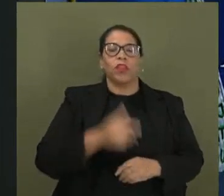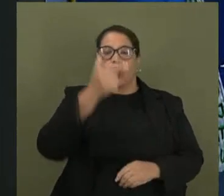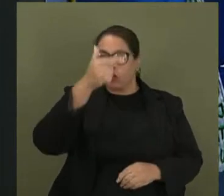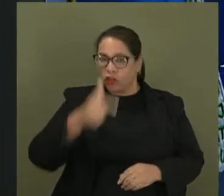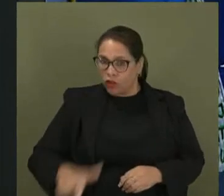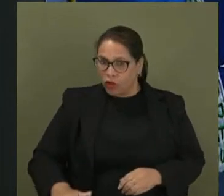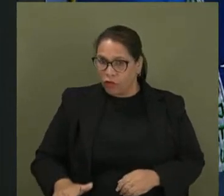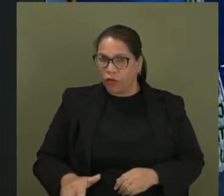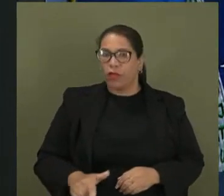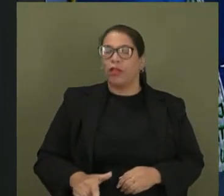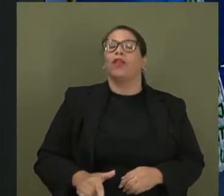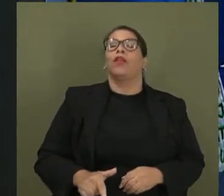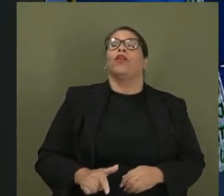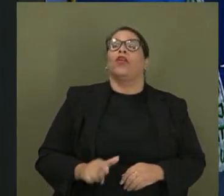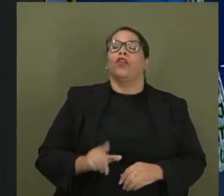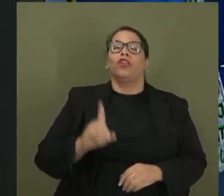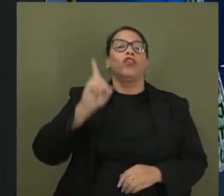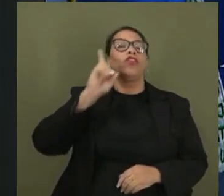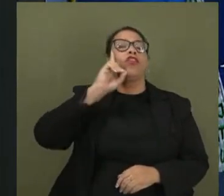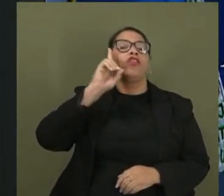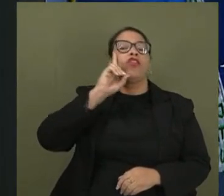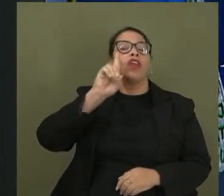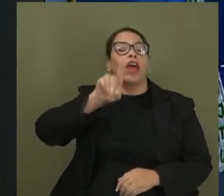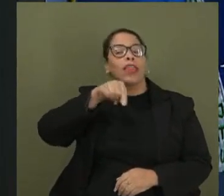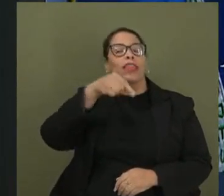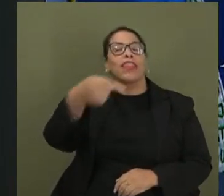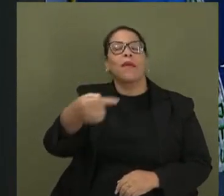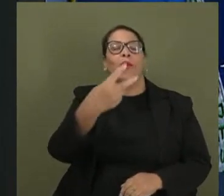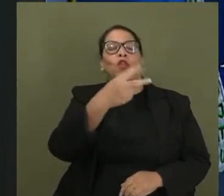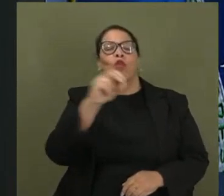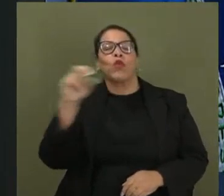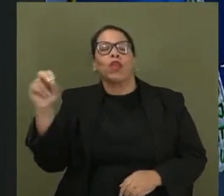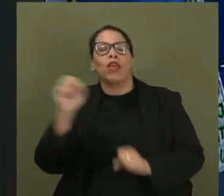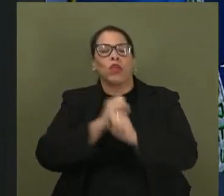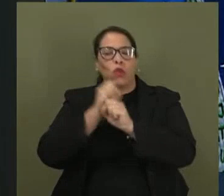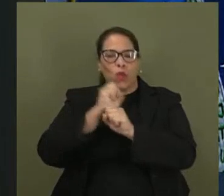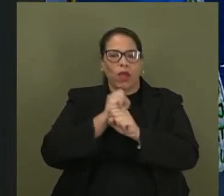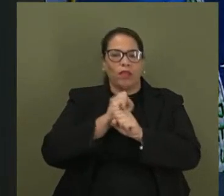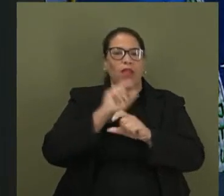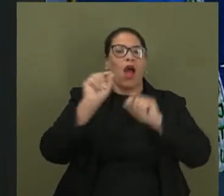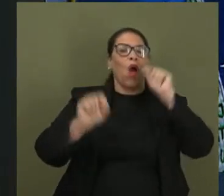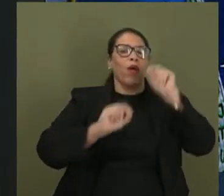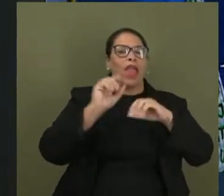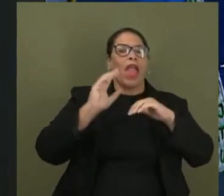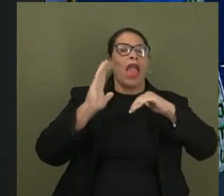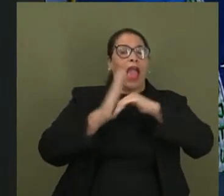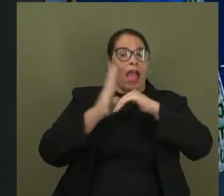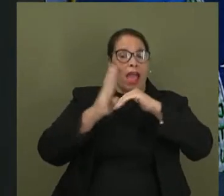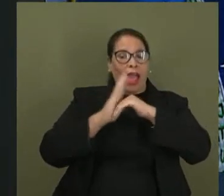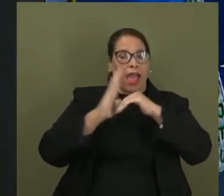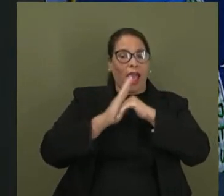repito, day after, dia depois do bicentenário, a redenção dessa casa,